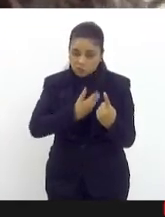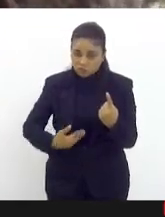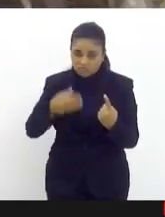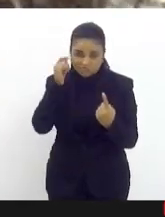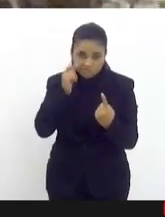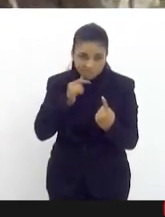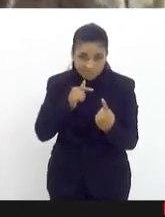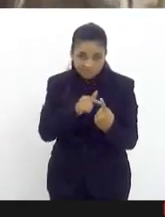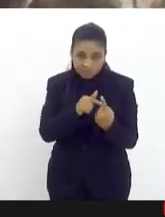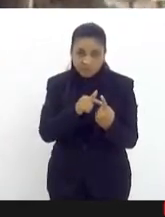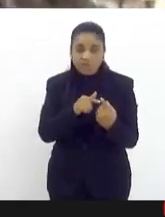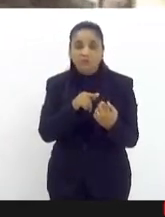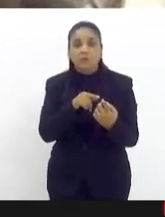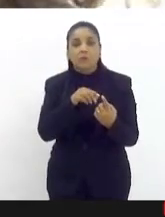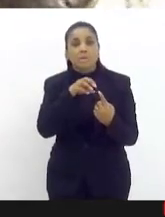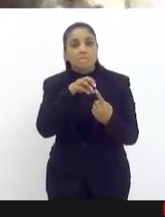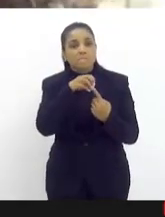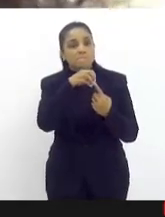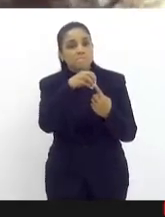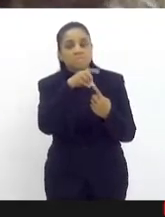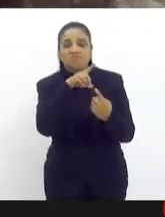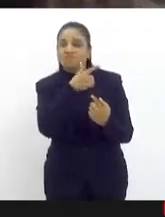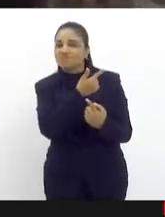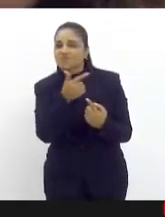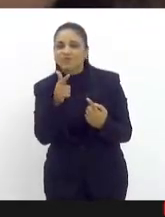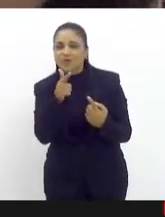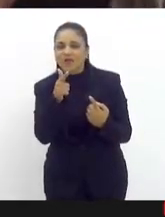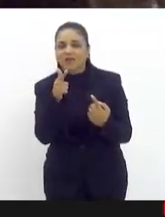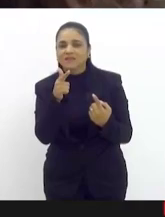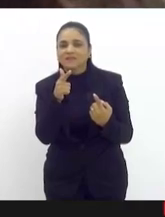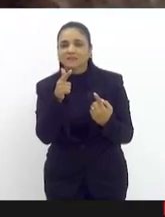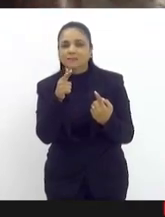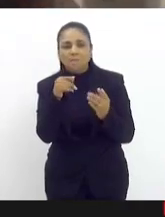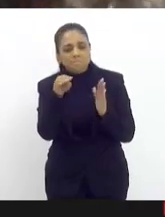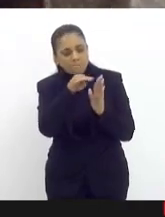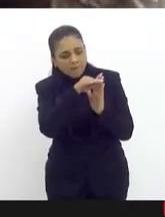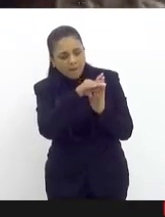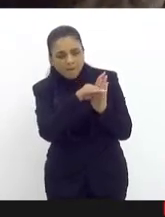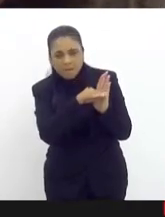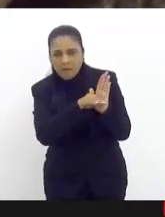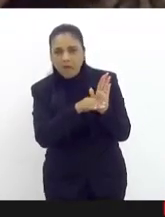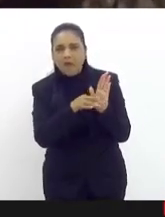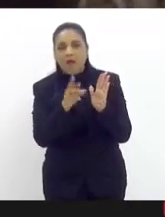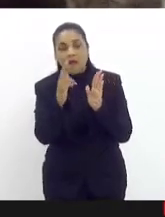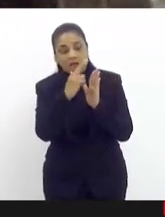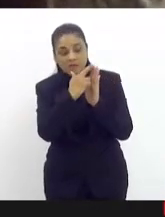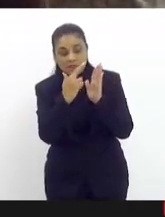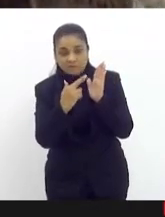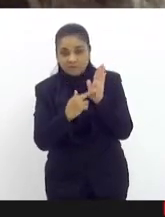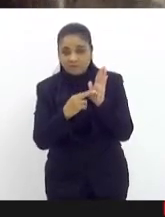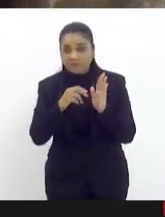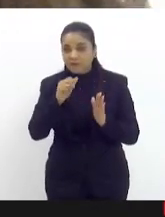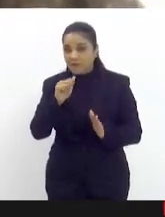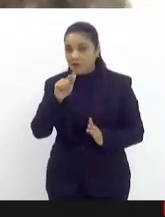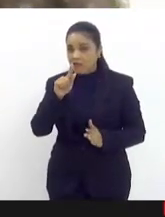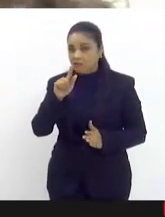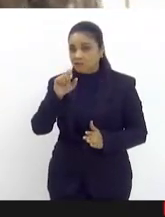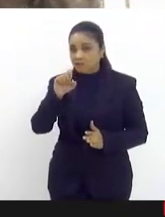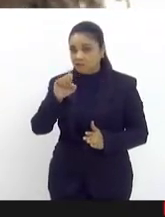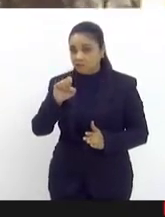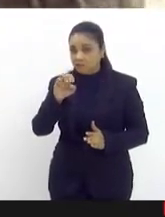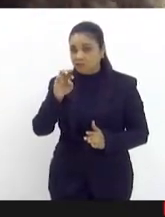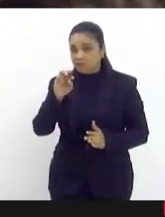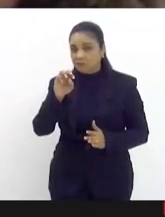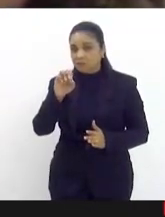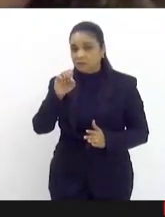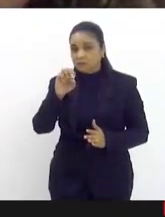não traz em si todos os requisitos necessários que prevê a legislação da AGETRANSP. Portanto, votamos